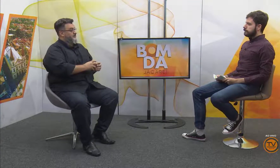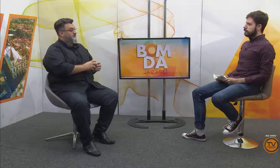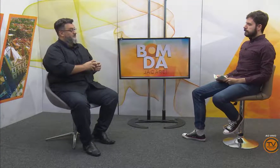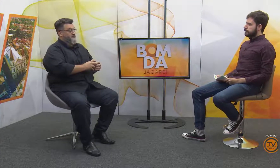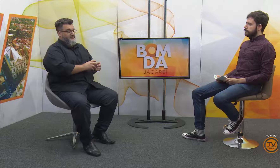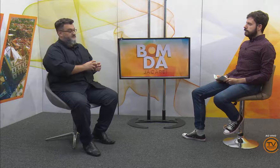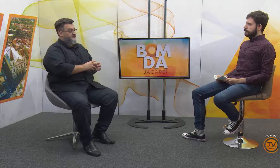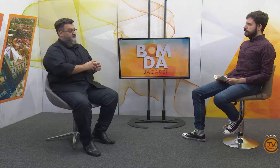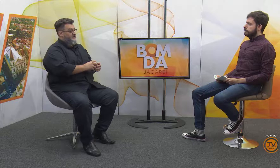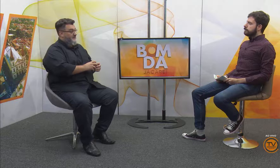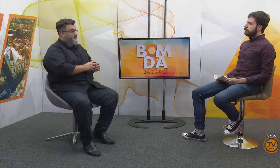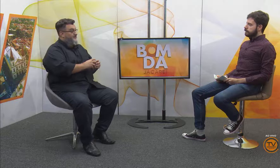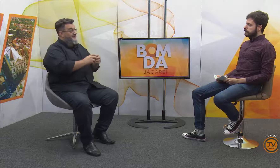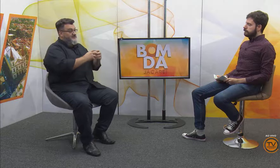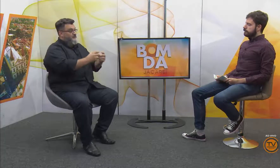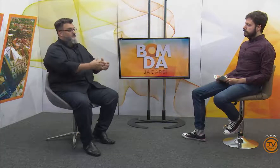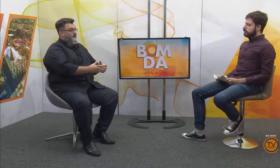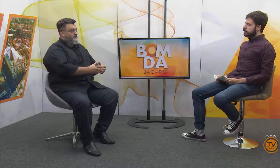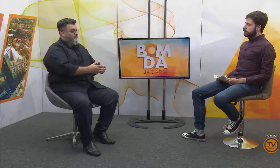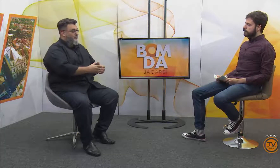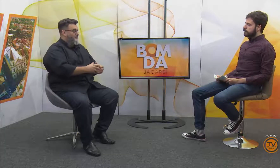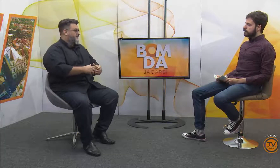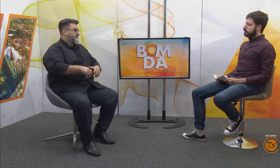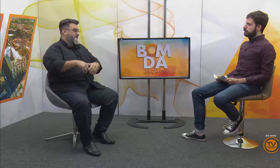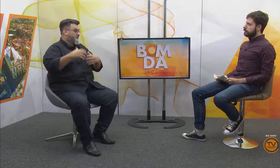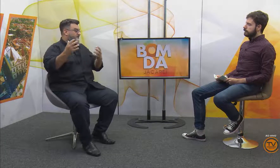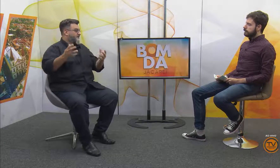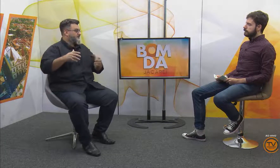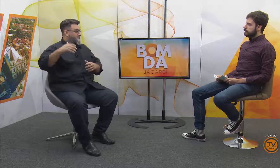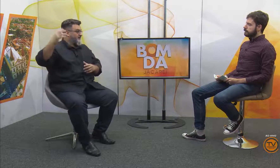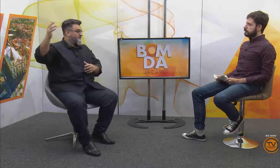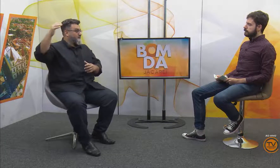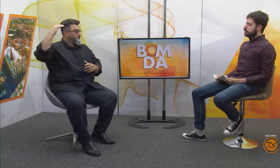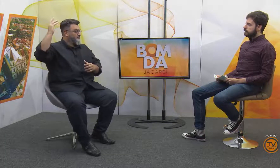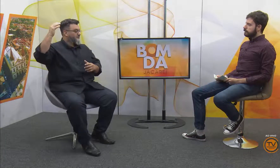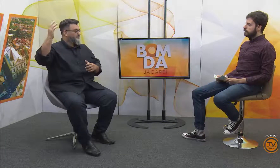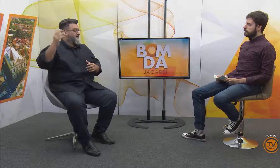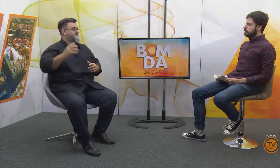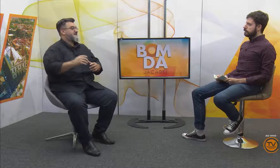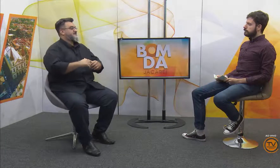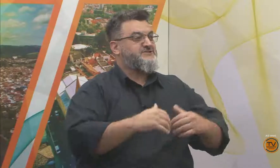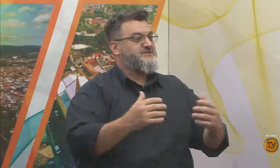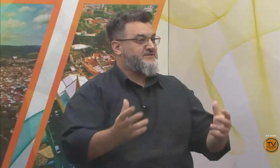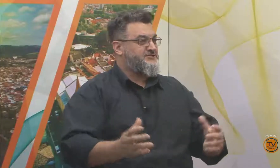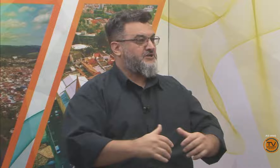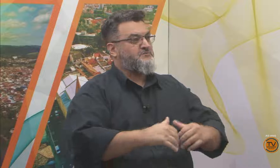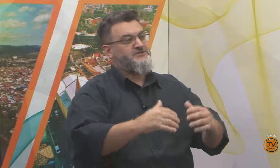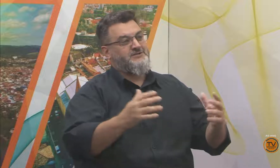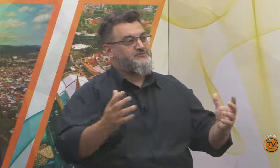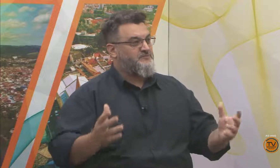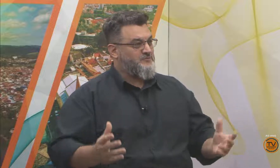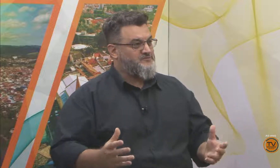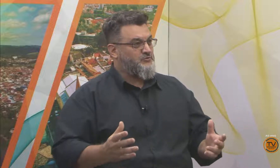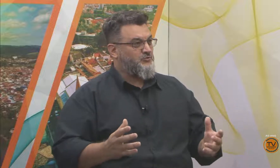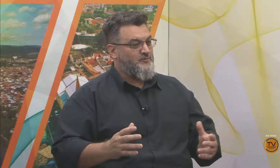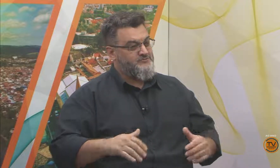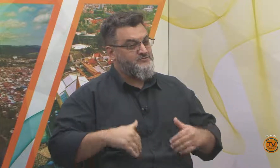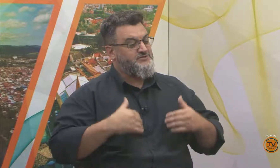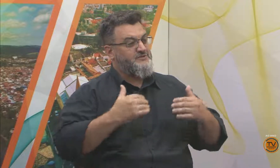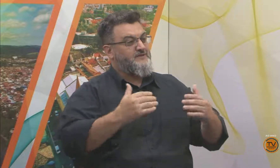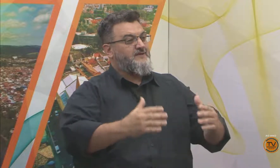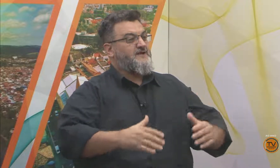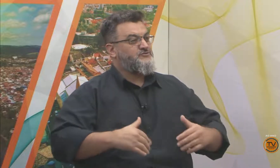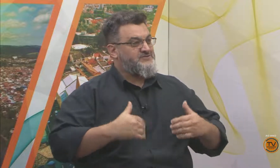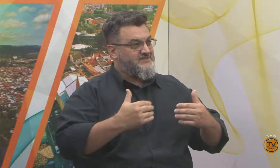o 13º salário, e tem um impacto econômico, que quando foi lançado há muito tempo atrás, tinha-se crítica que podia causar problemas econômicos,